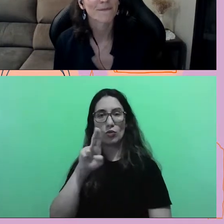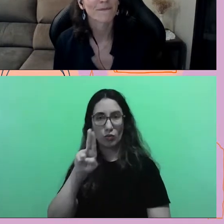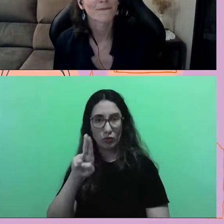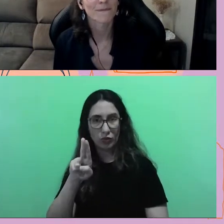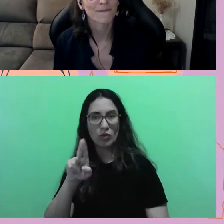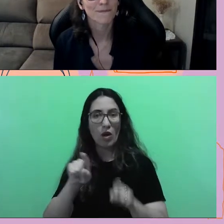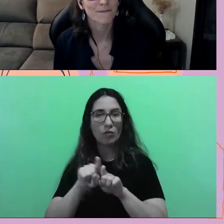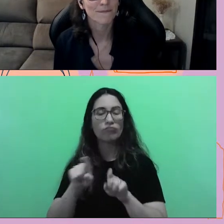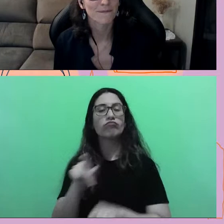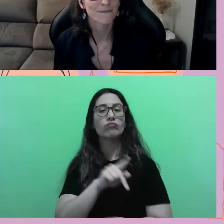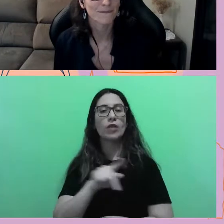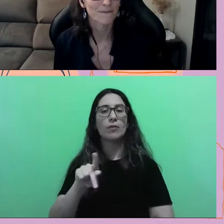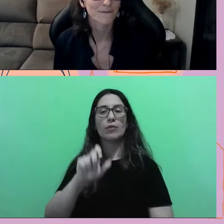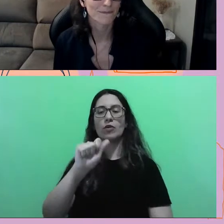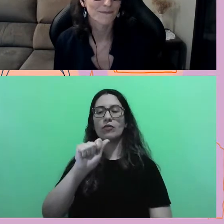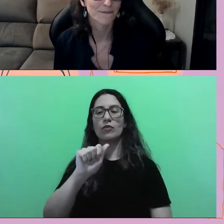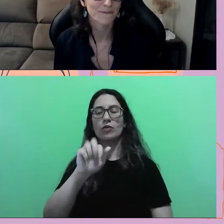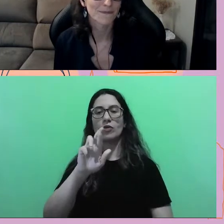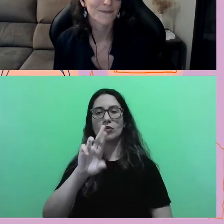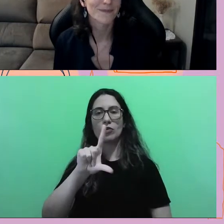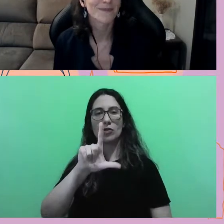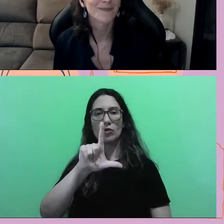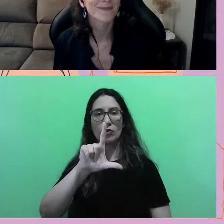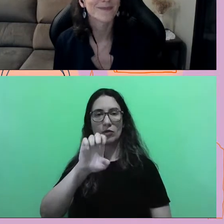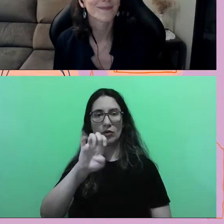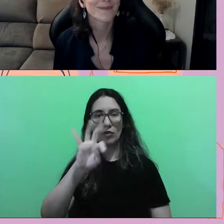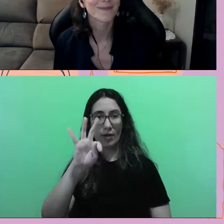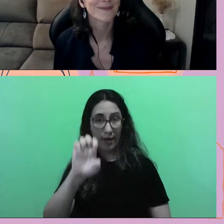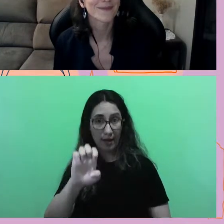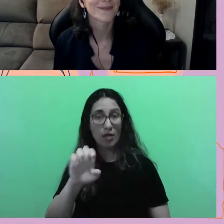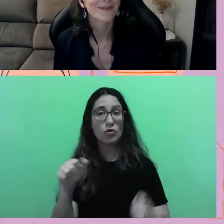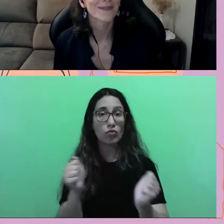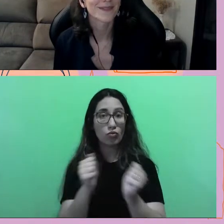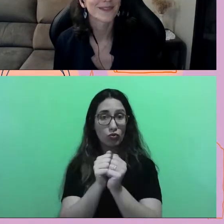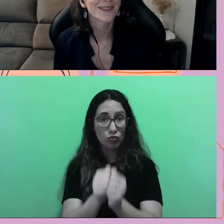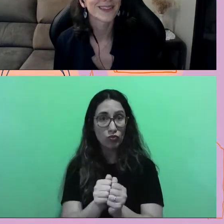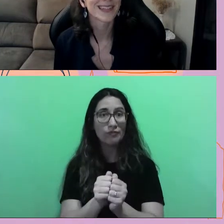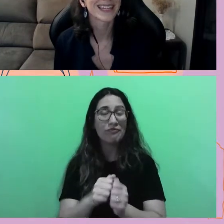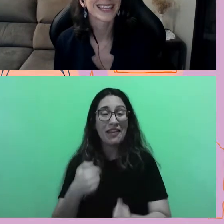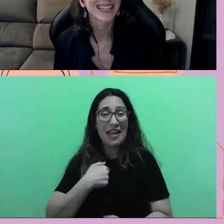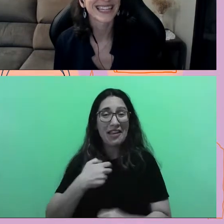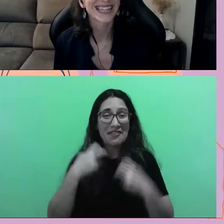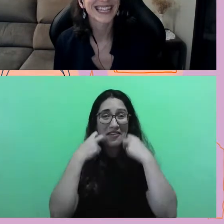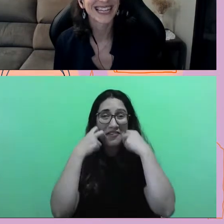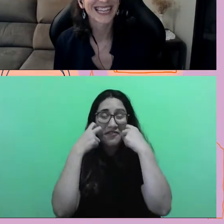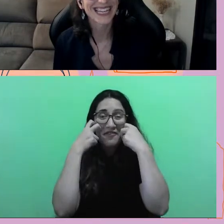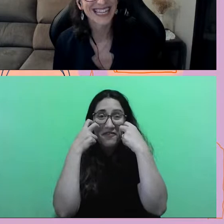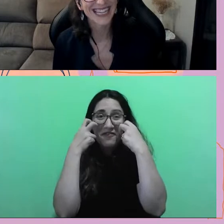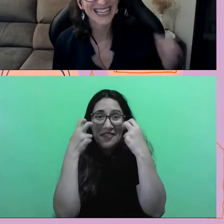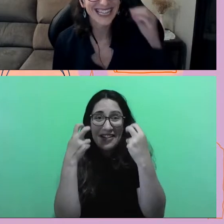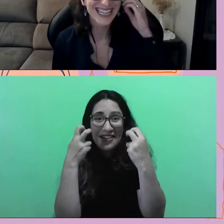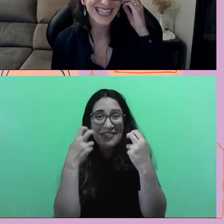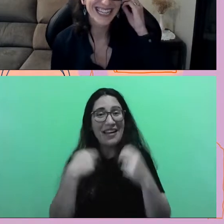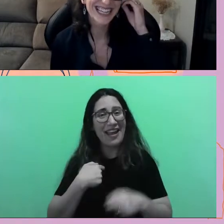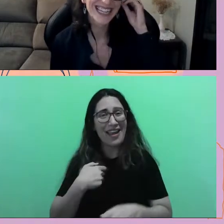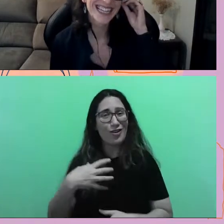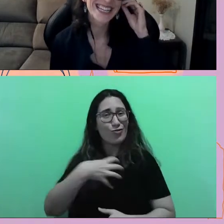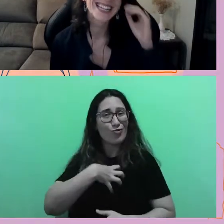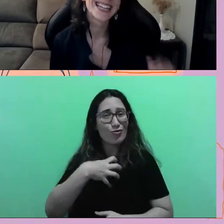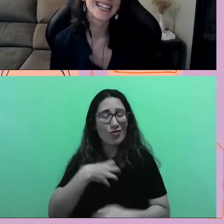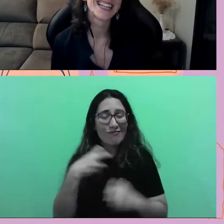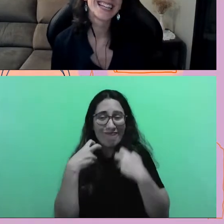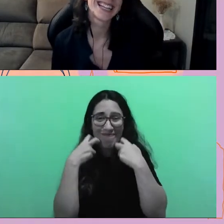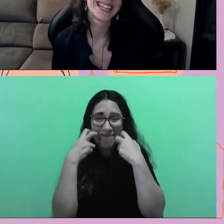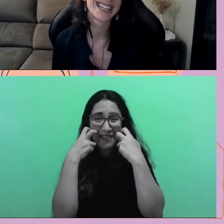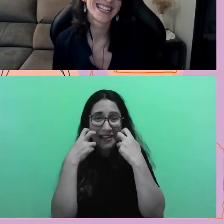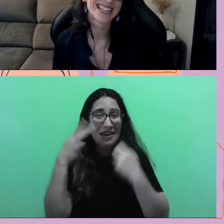né? E isso aí que você está me perguntando, eu até tenho vergonha, eu fico envergonhada, eu sou acanhada quando a turma começa a pegar